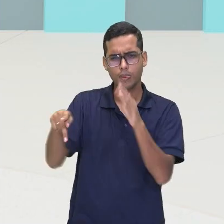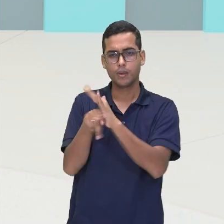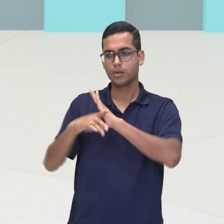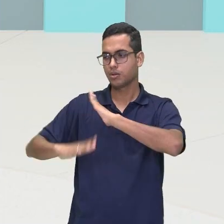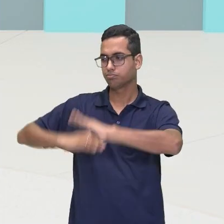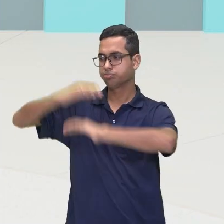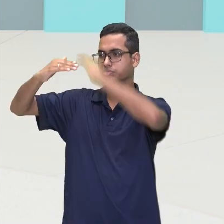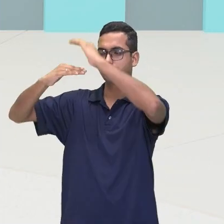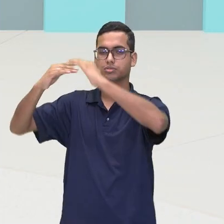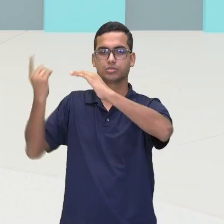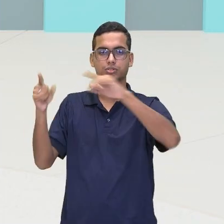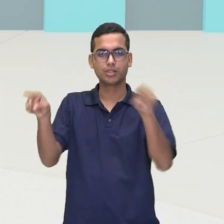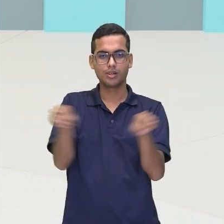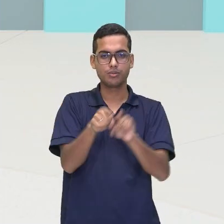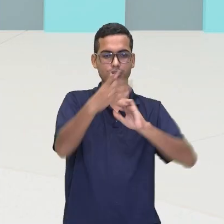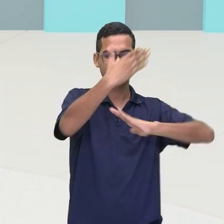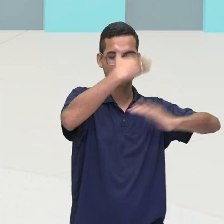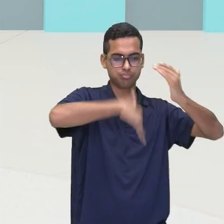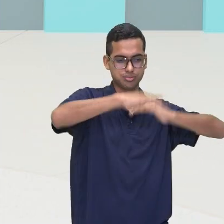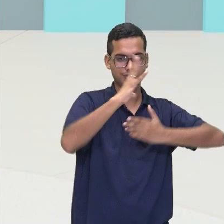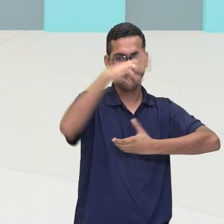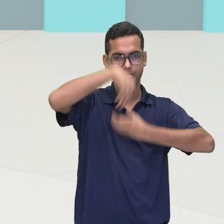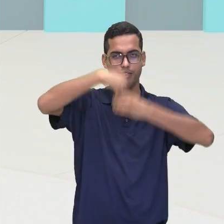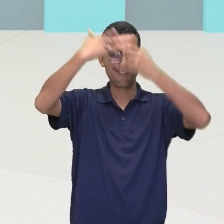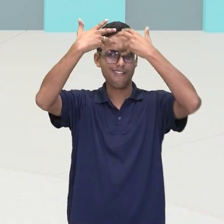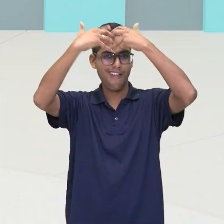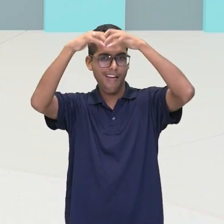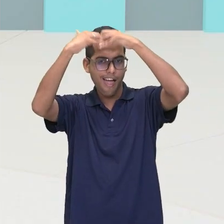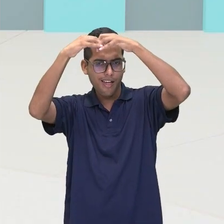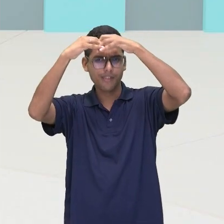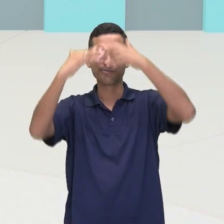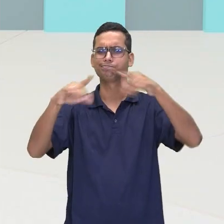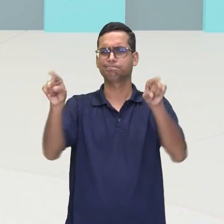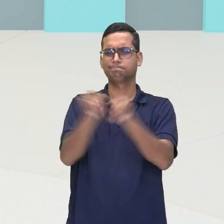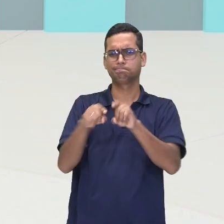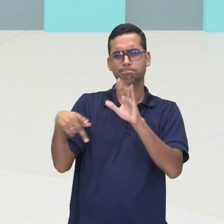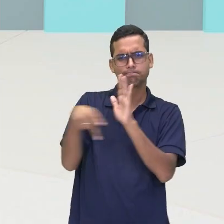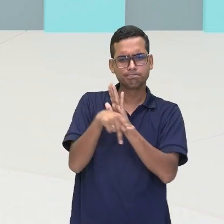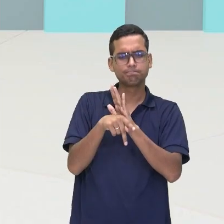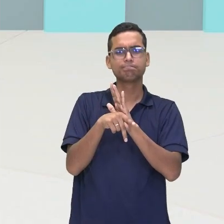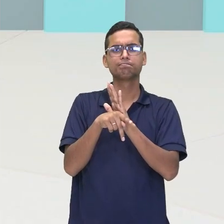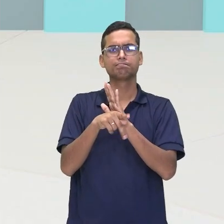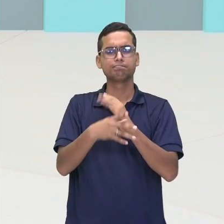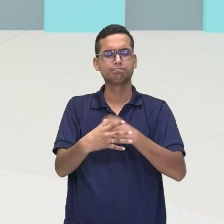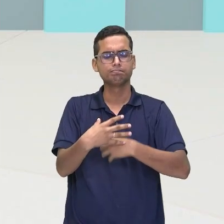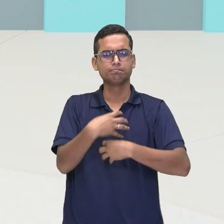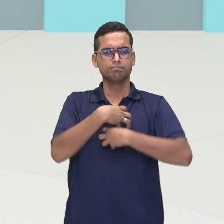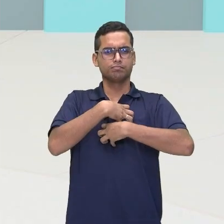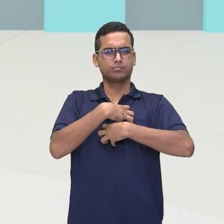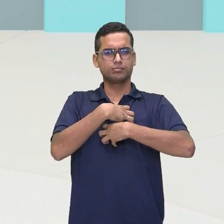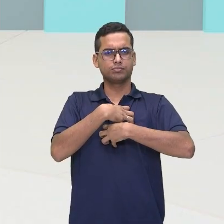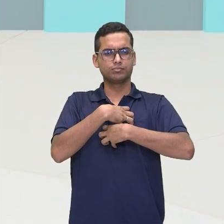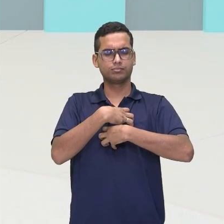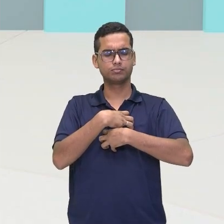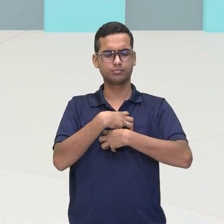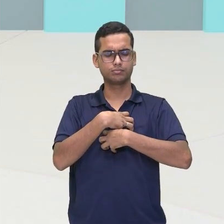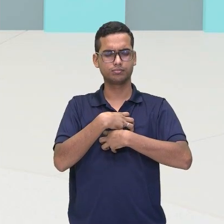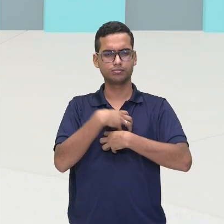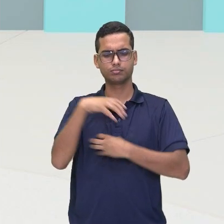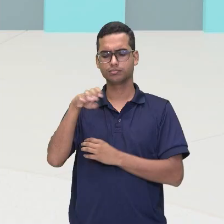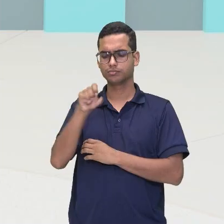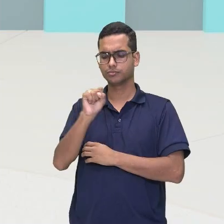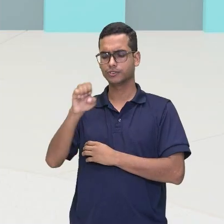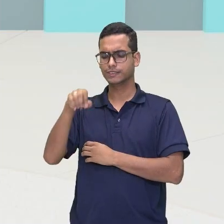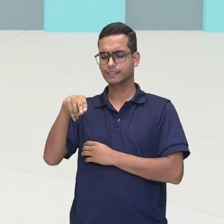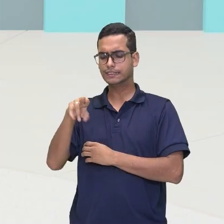desconstrução? E assim a gente percebe que a essência, né, ela vai se modificando, mas